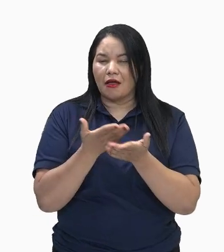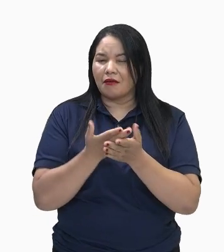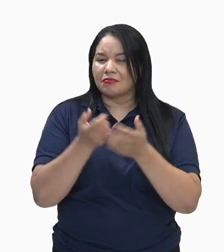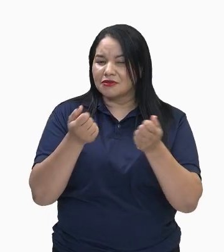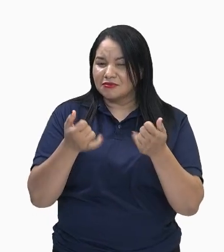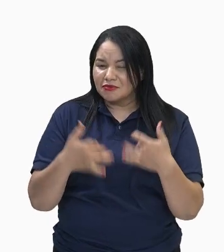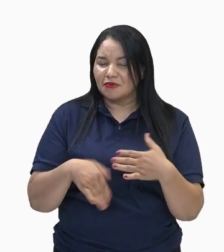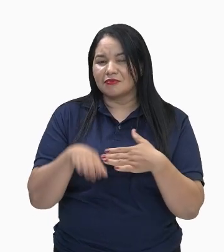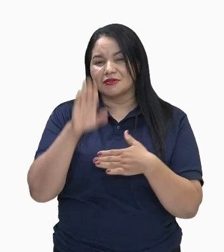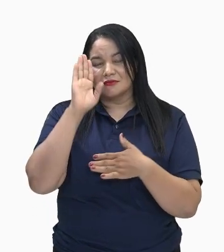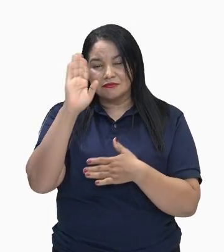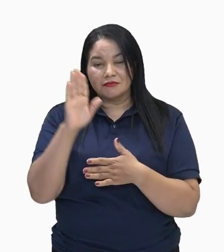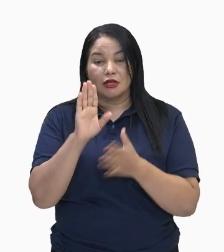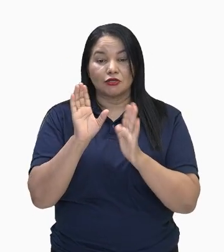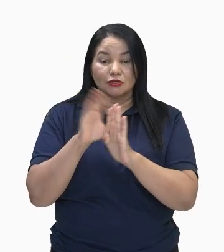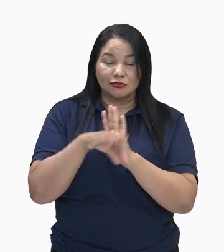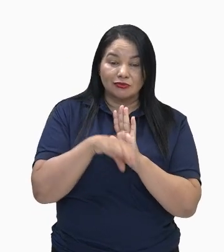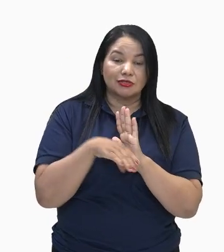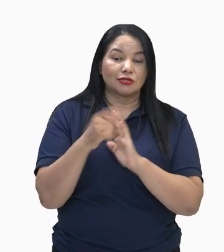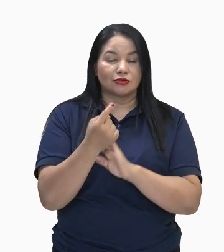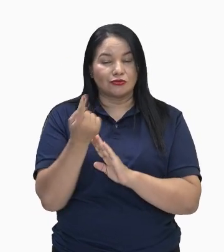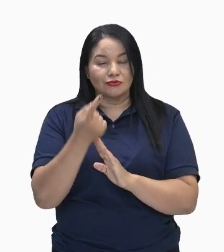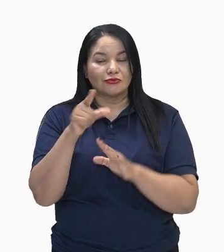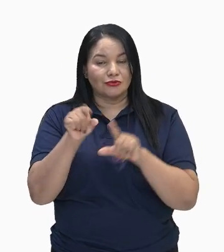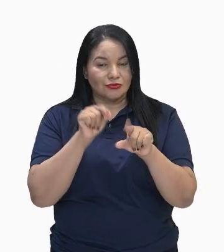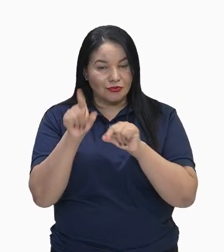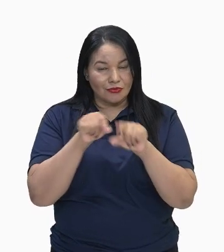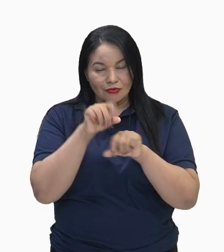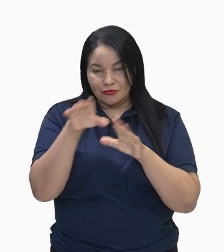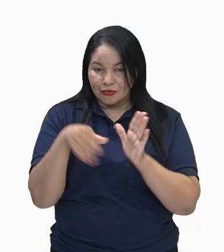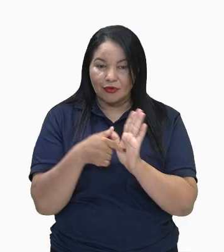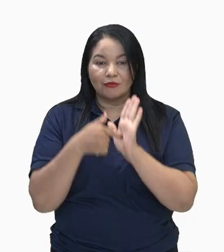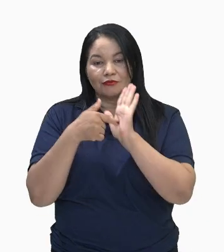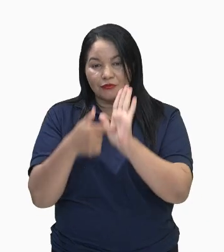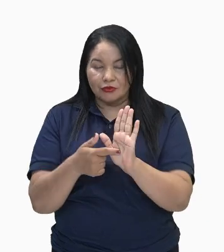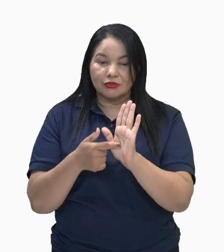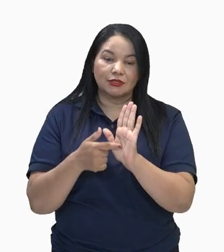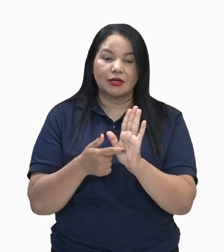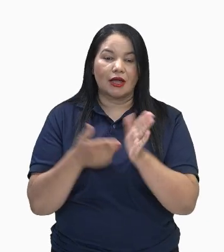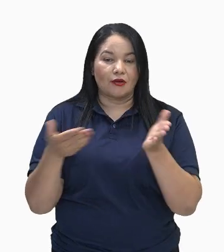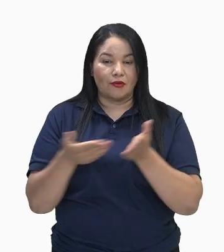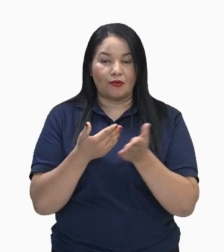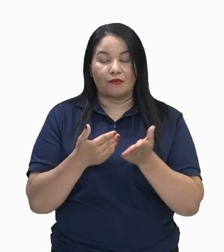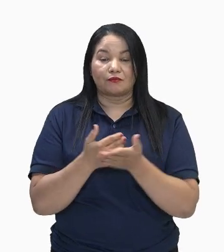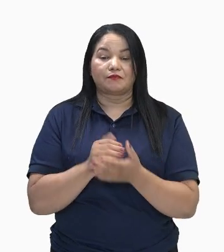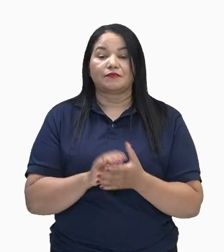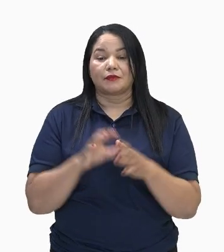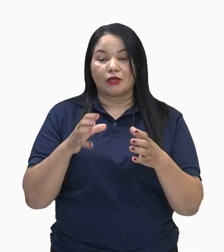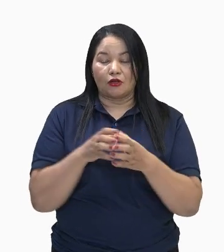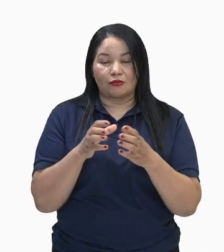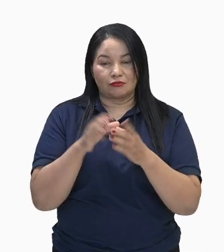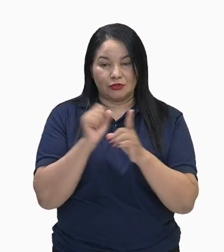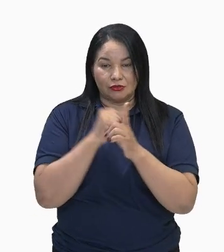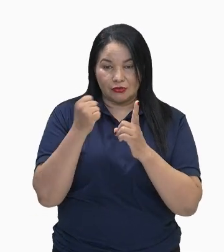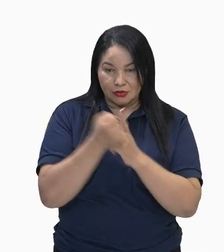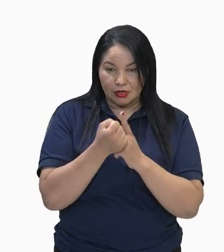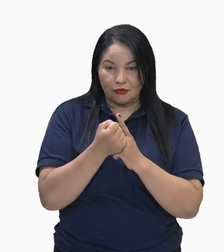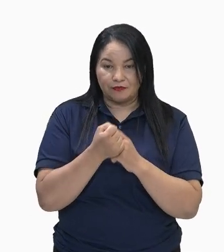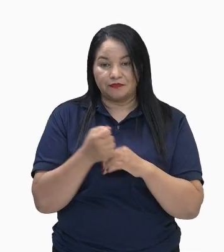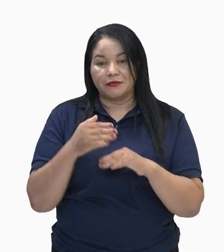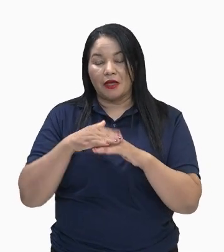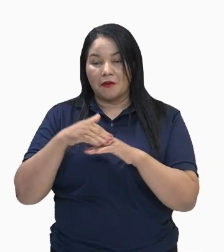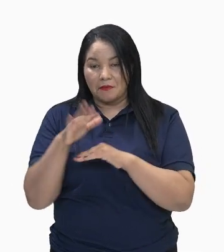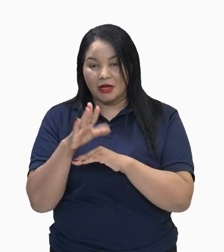principais conceitos que nós selecionamos para vocês, que são classe social,